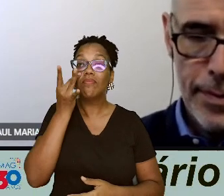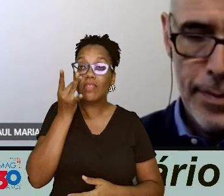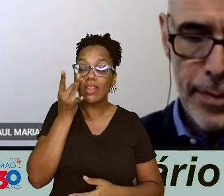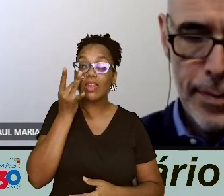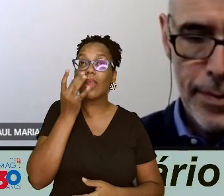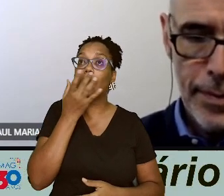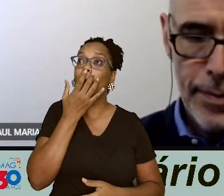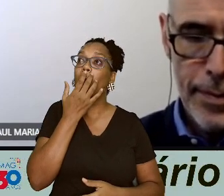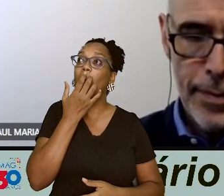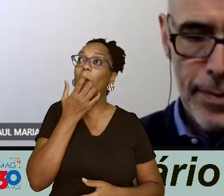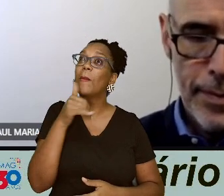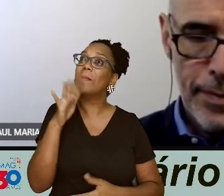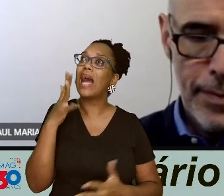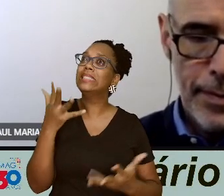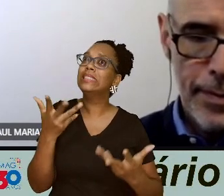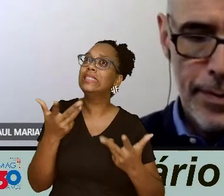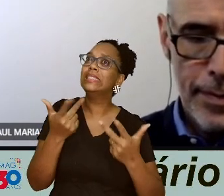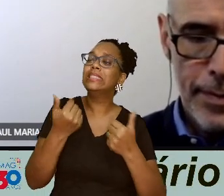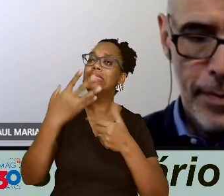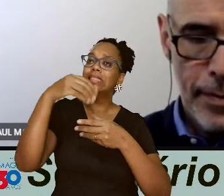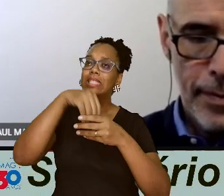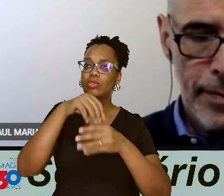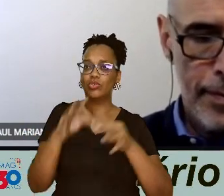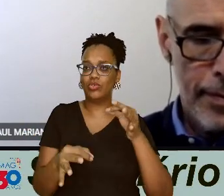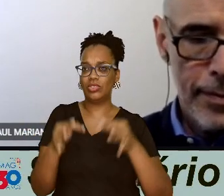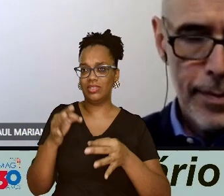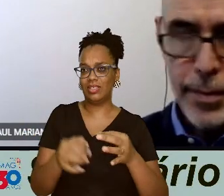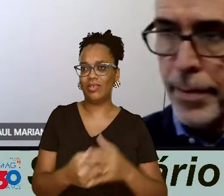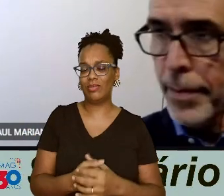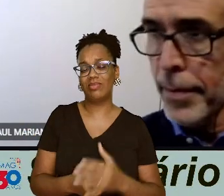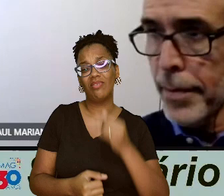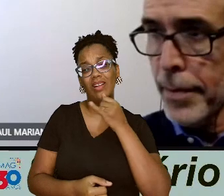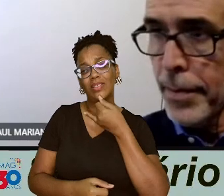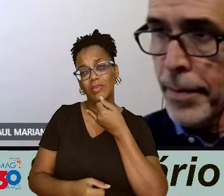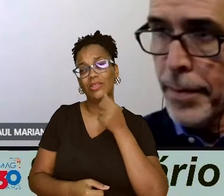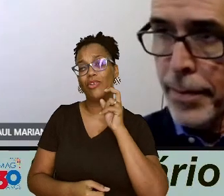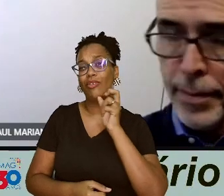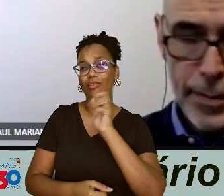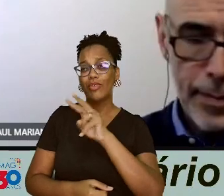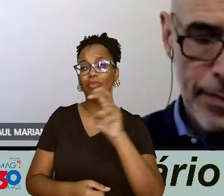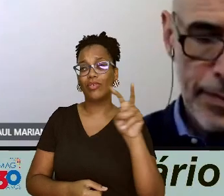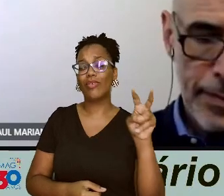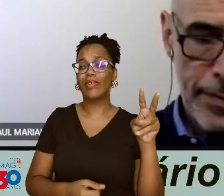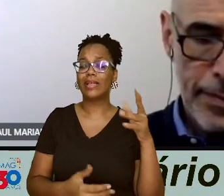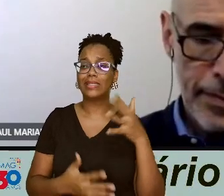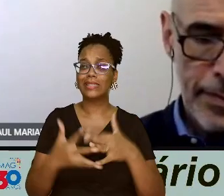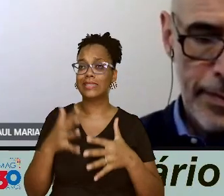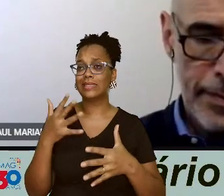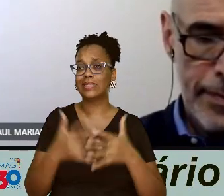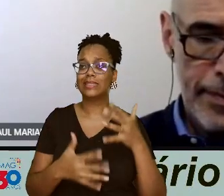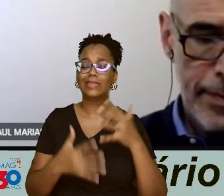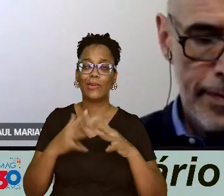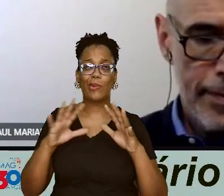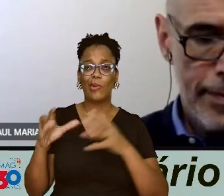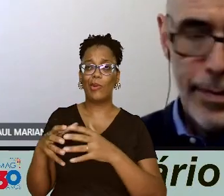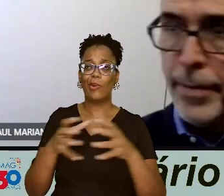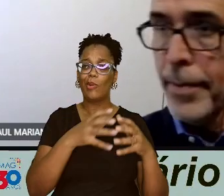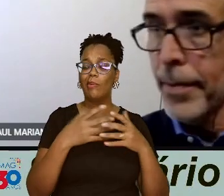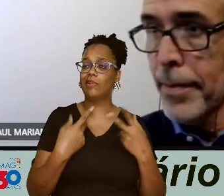mais explorado no âmbito jurisprudencial, né? Infelizmente, a gente tem questões tormentosas no âmbito da tutela coletiva que não são